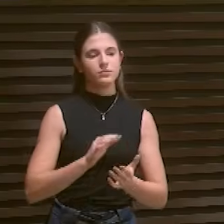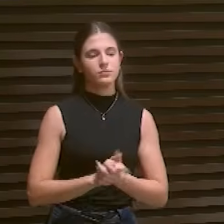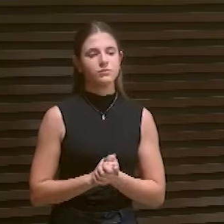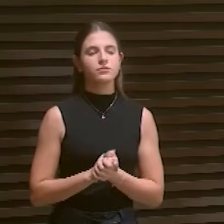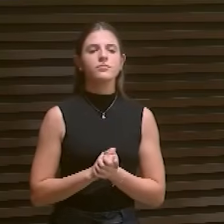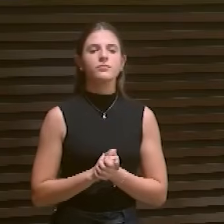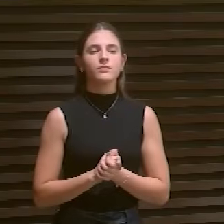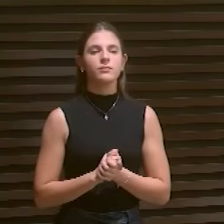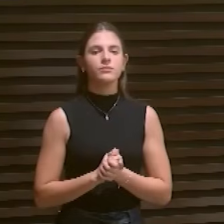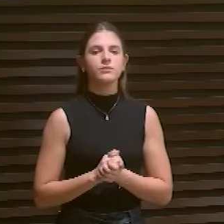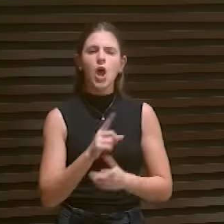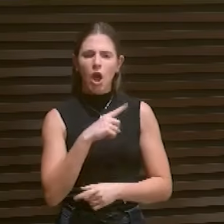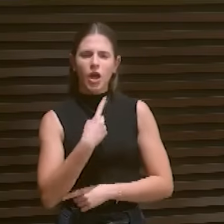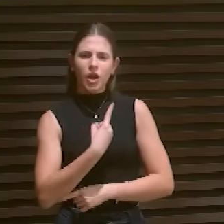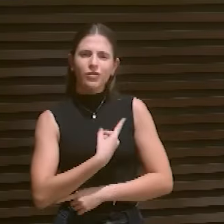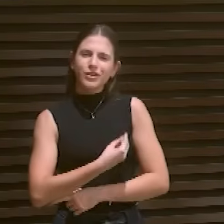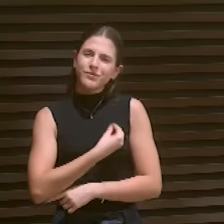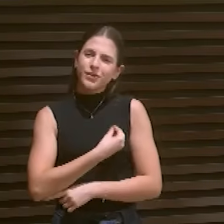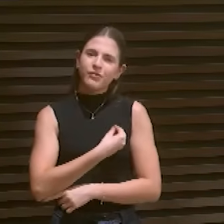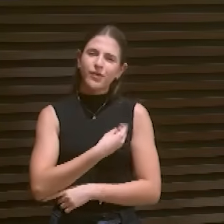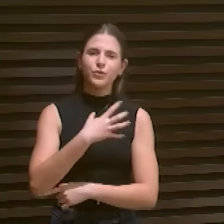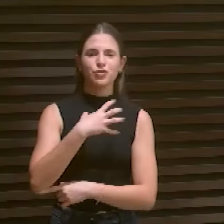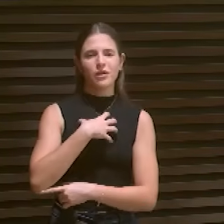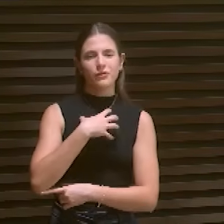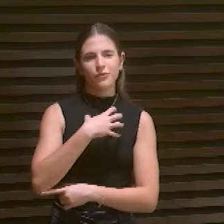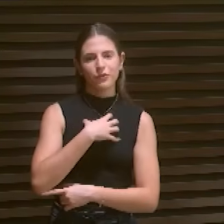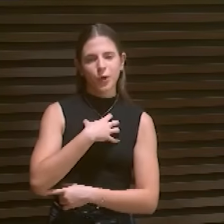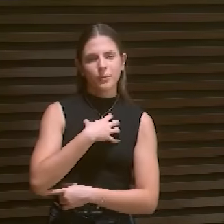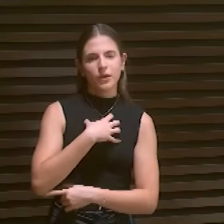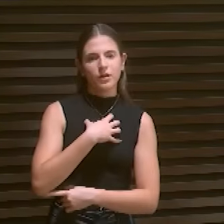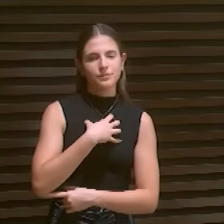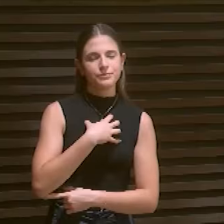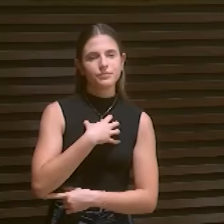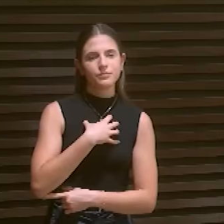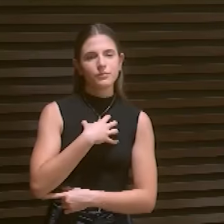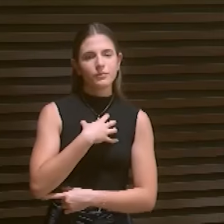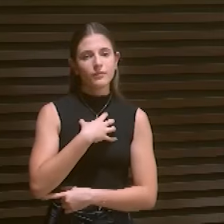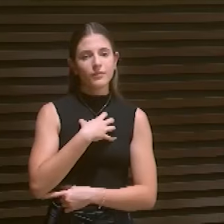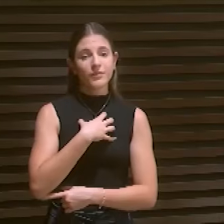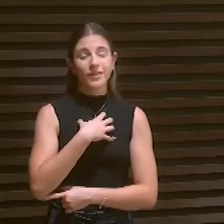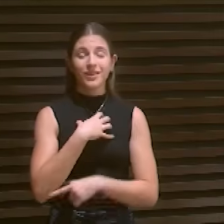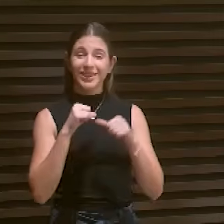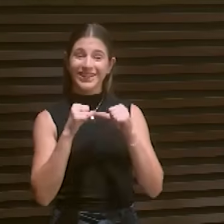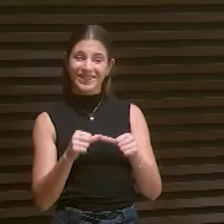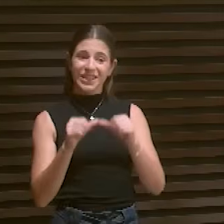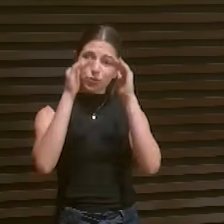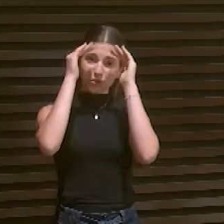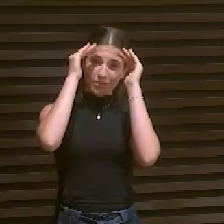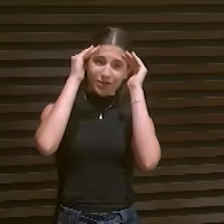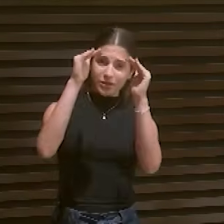Será que nós estamos vivendo de uma maneira tal que estamos nos submetendo